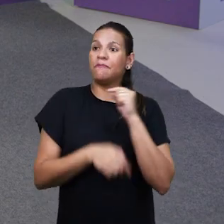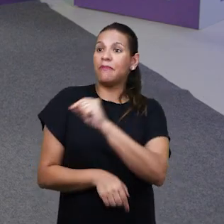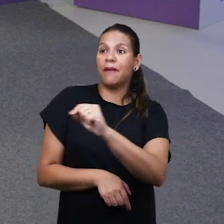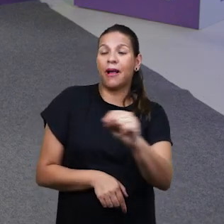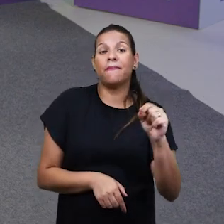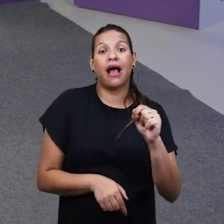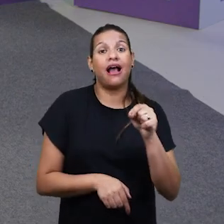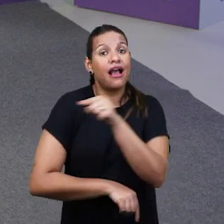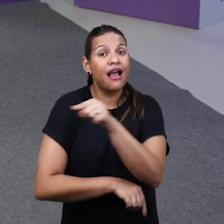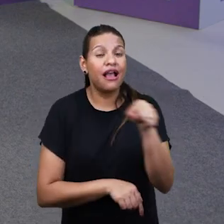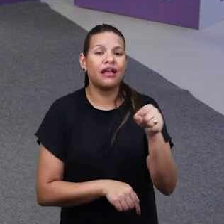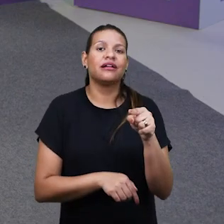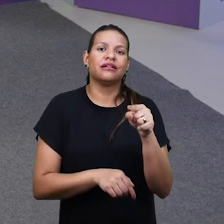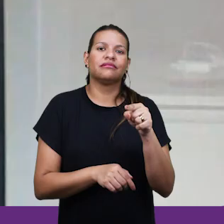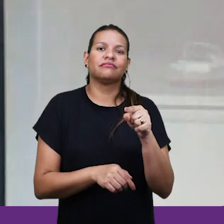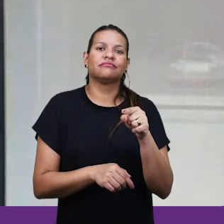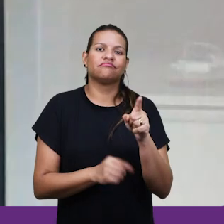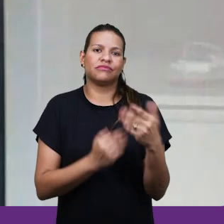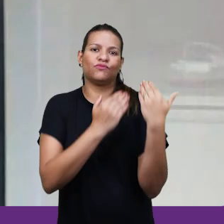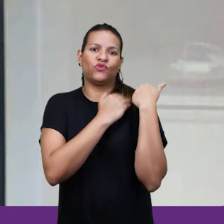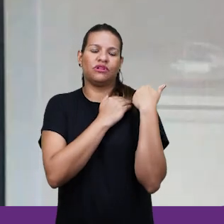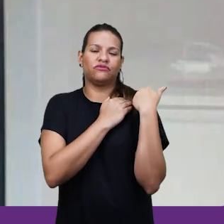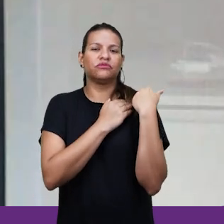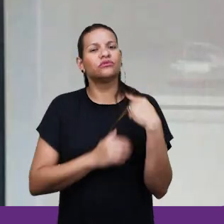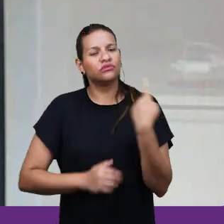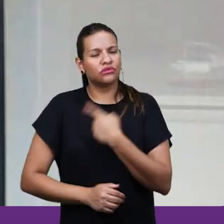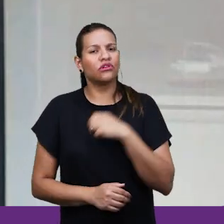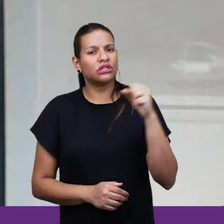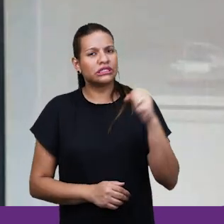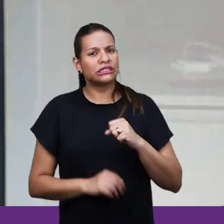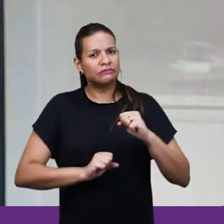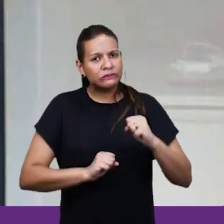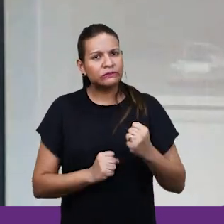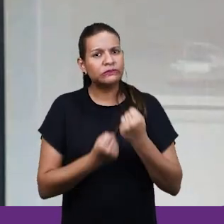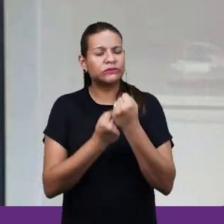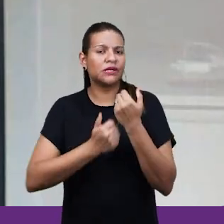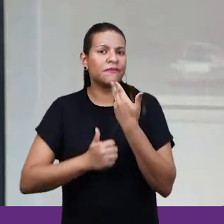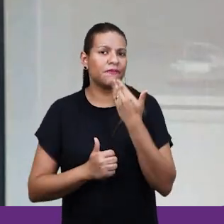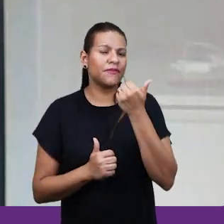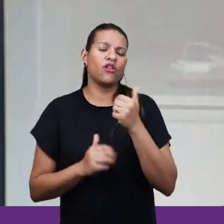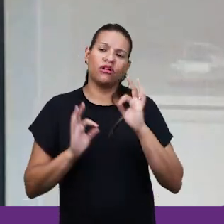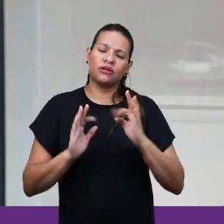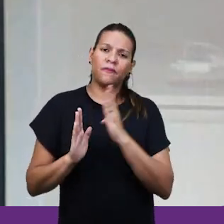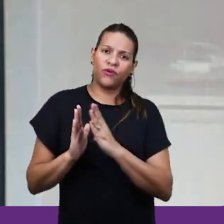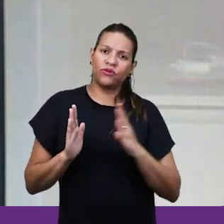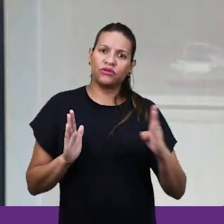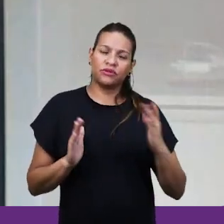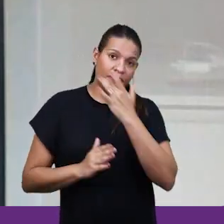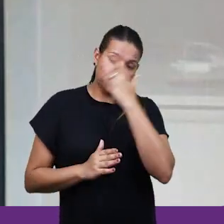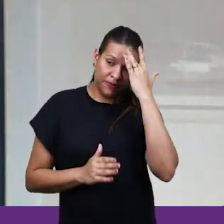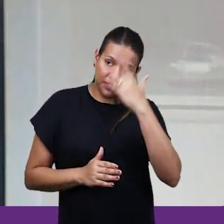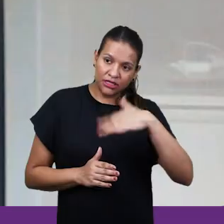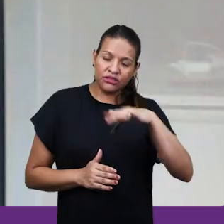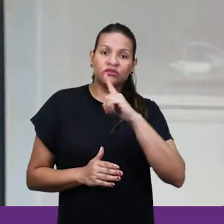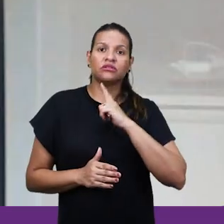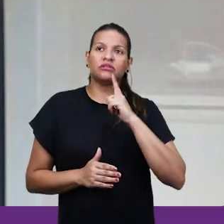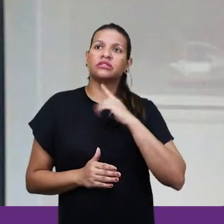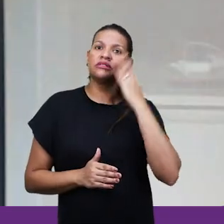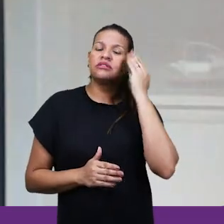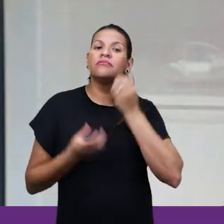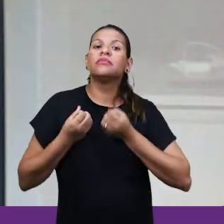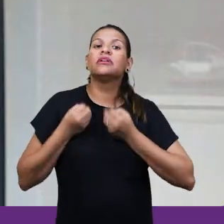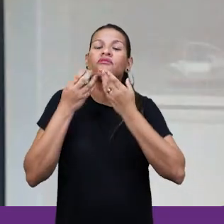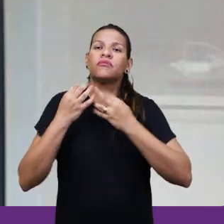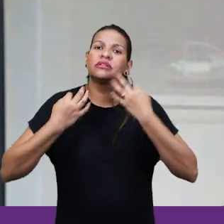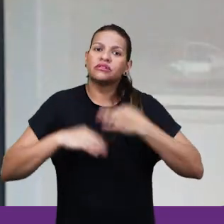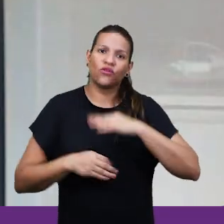condizente a tentar melhorar esse nosso ambiente informacional, mas é importante que, da perspectiva da educação midiática também, a gente